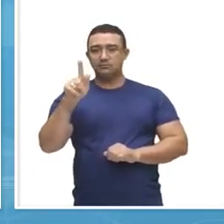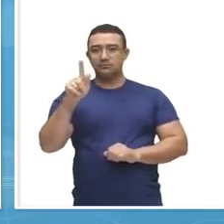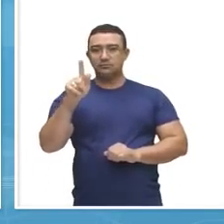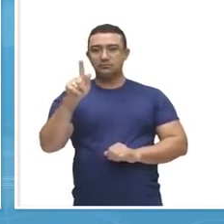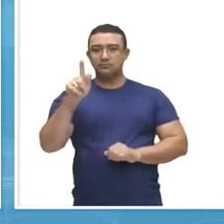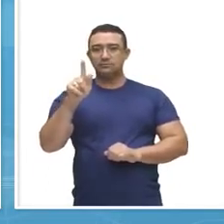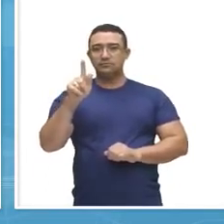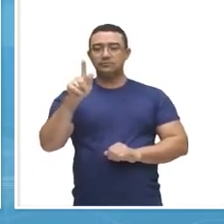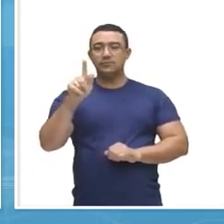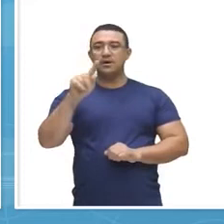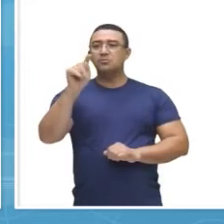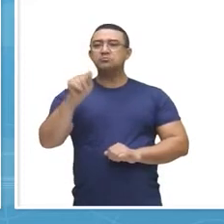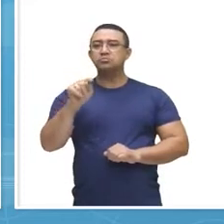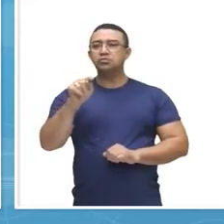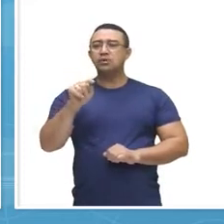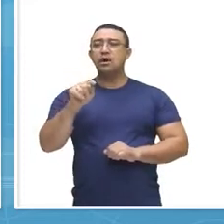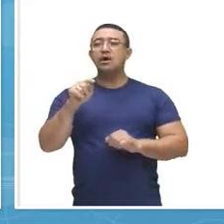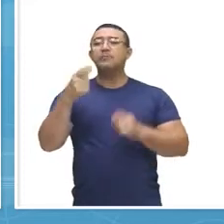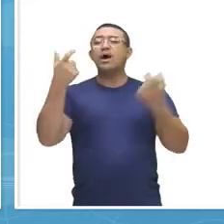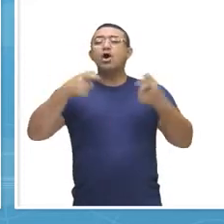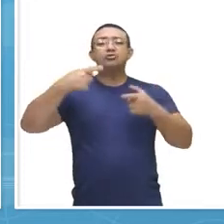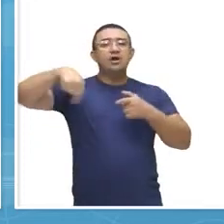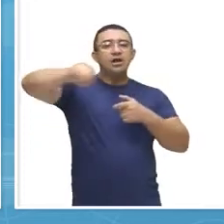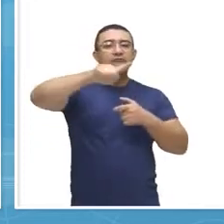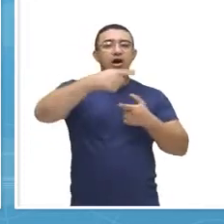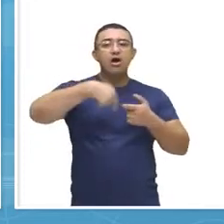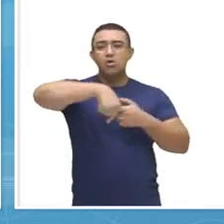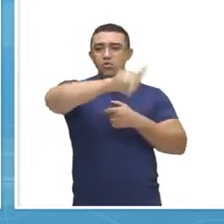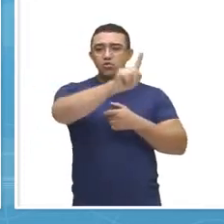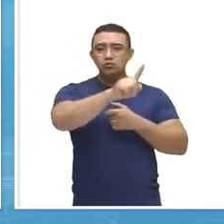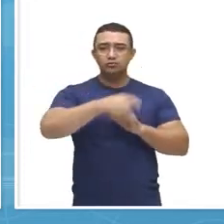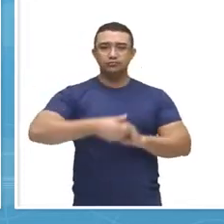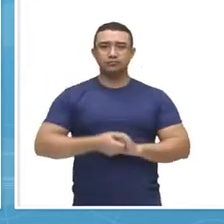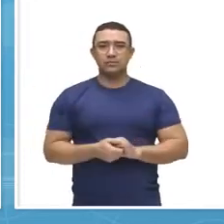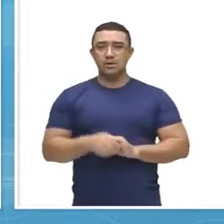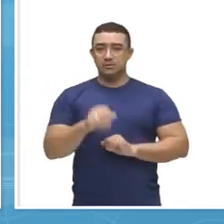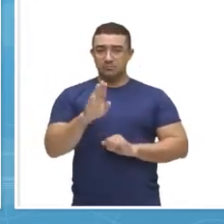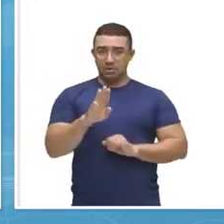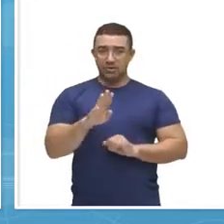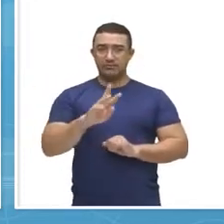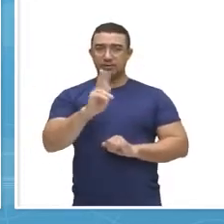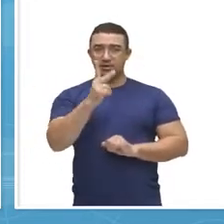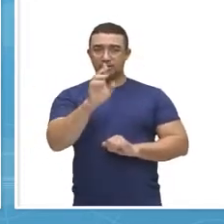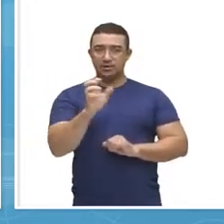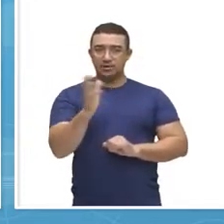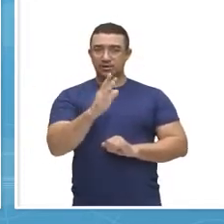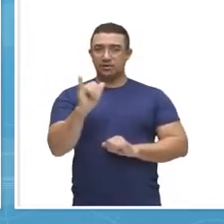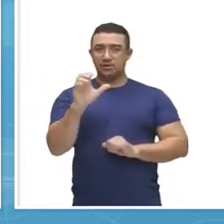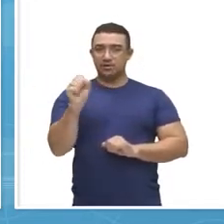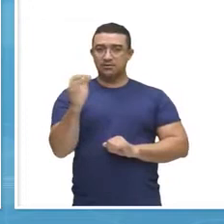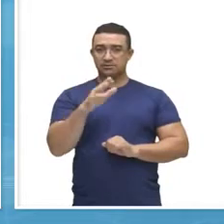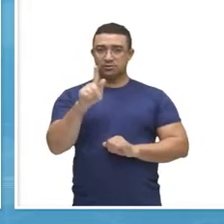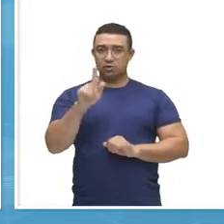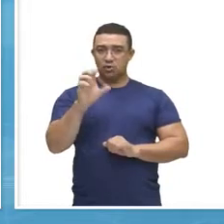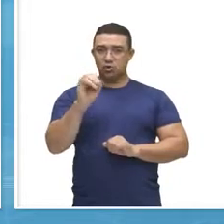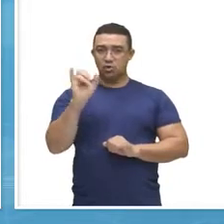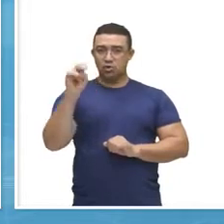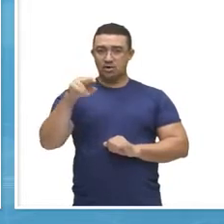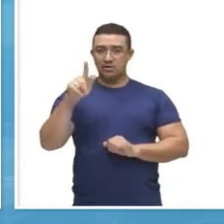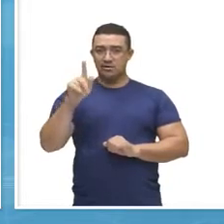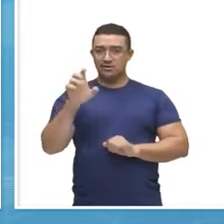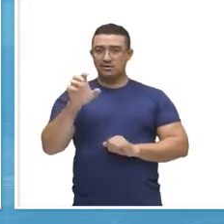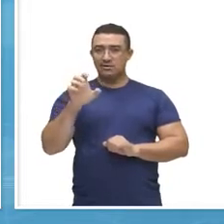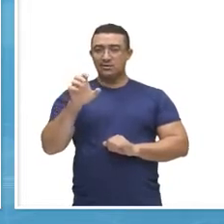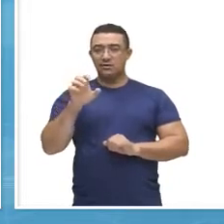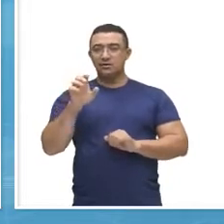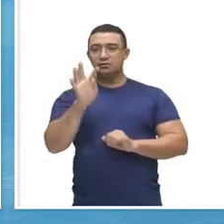A. He's going to the soccer class. He's going to the soccer class. Ele está indo para a aula de futebol, né,